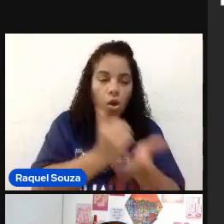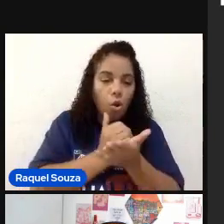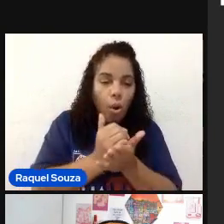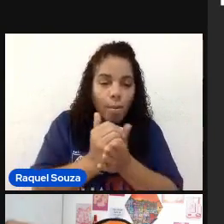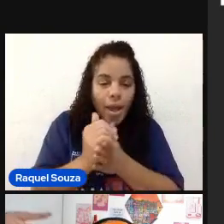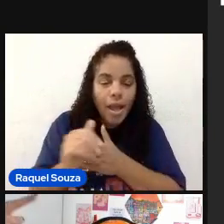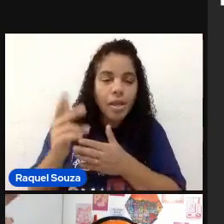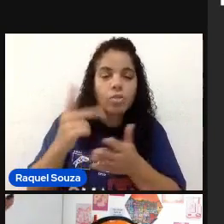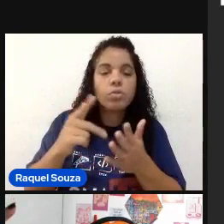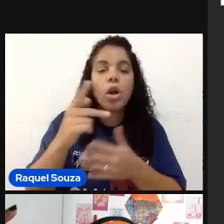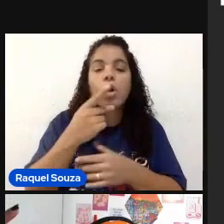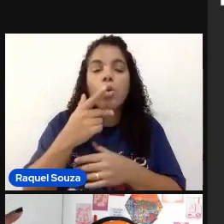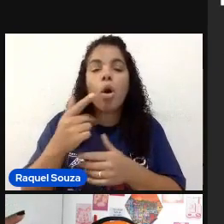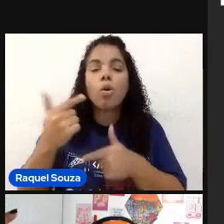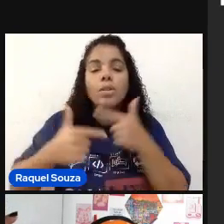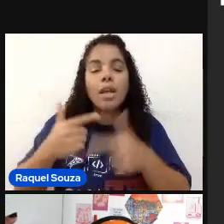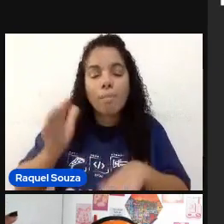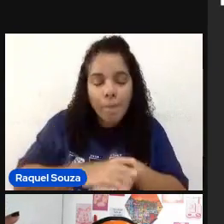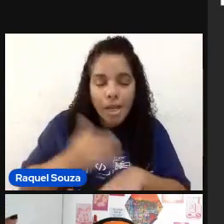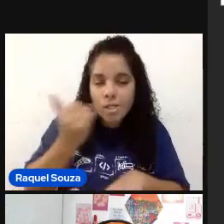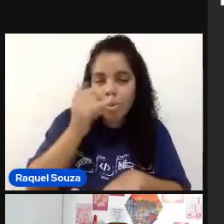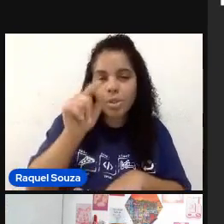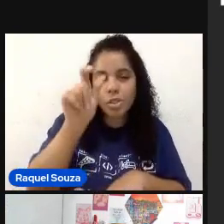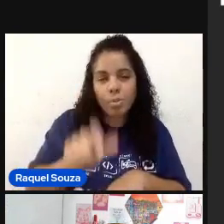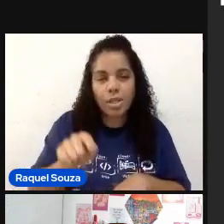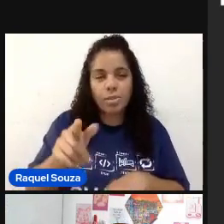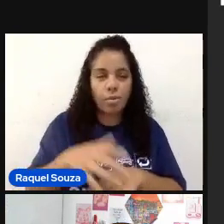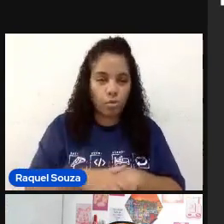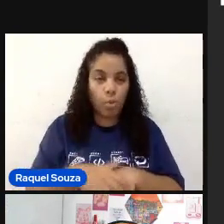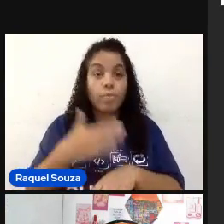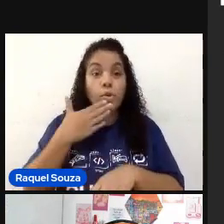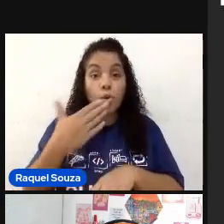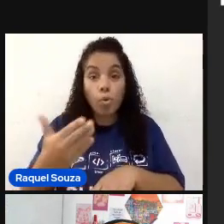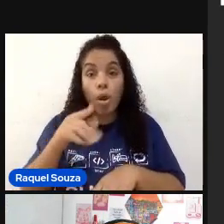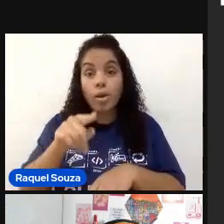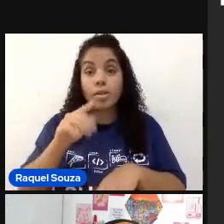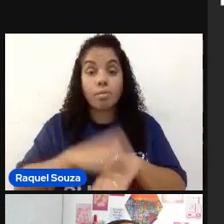quais são as tarefas mais importantes para essa pessoa. Quais são as mais